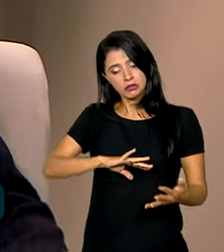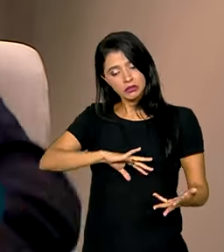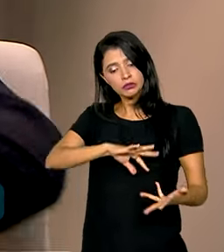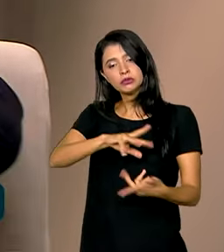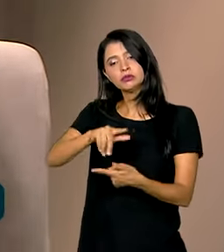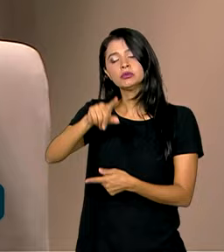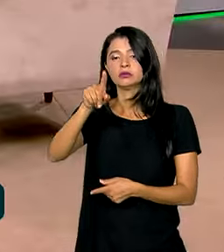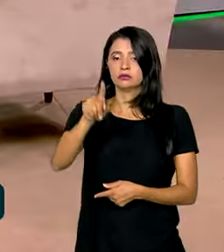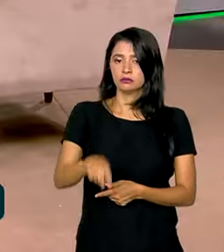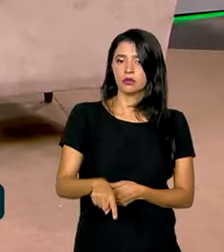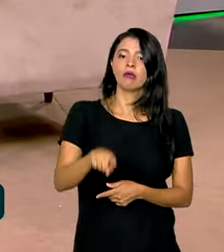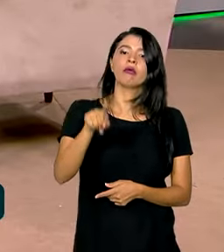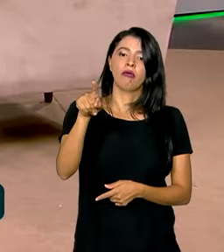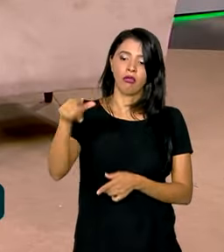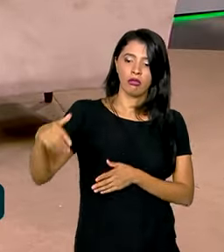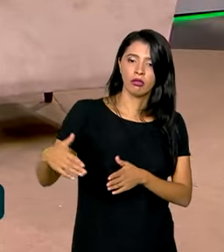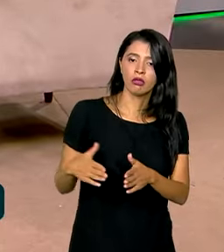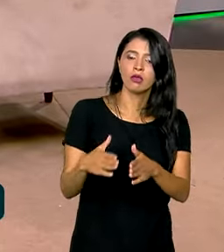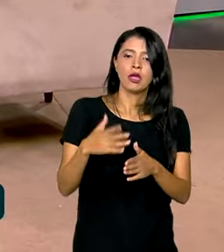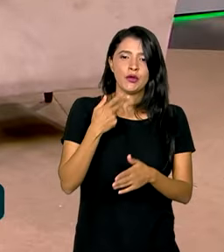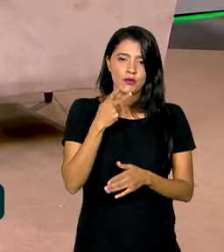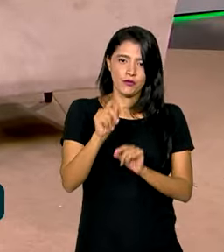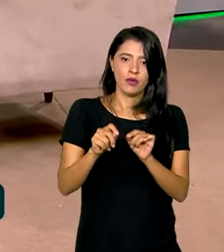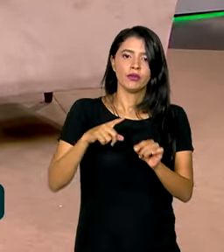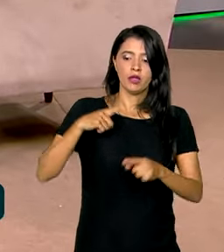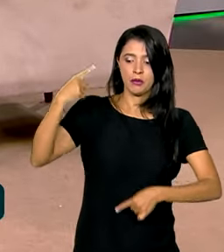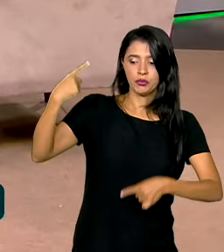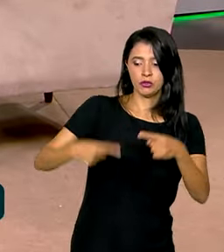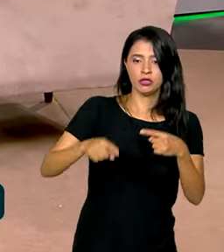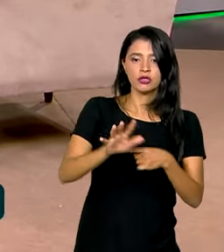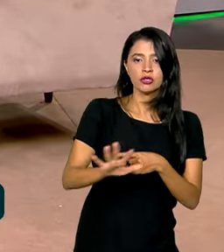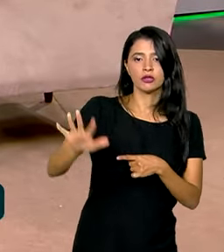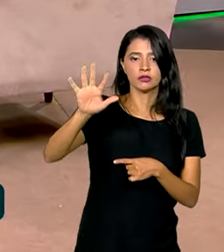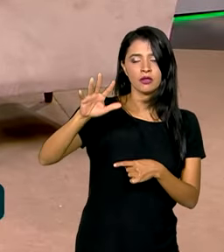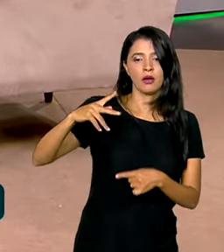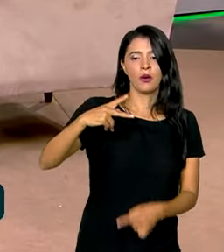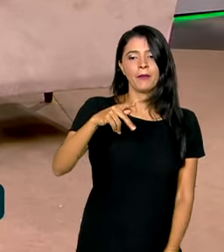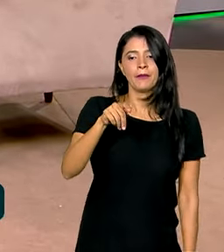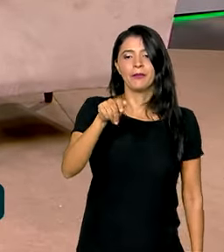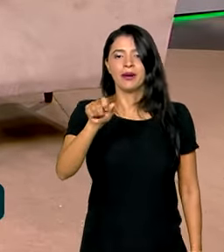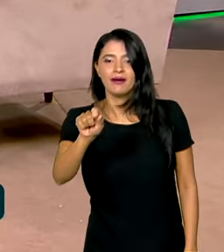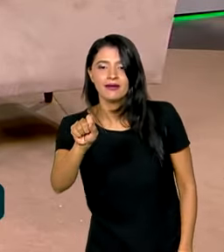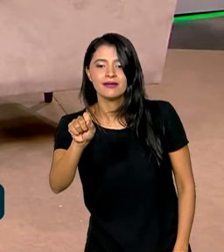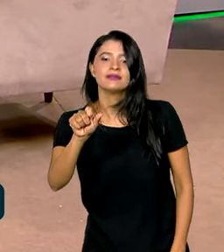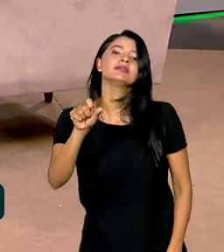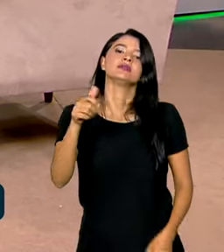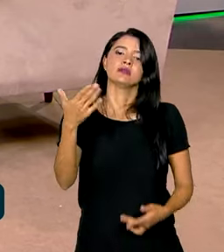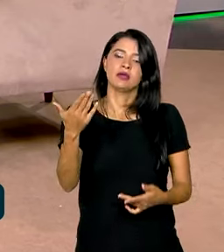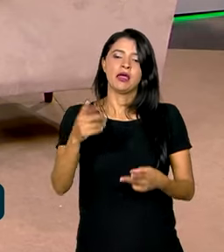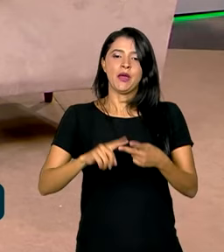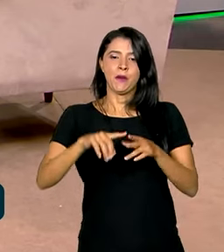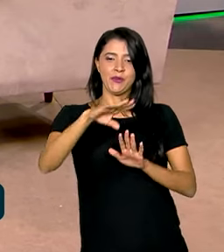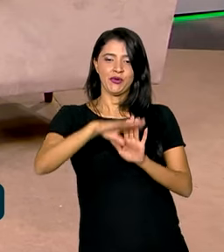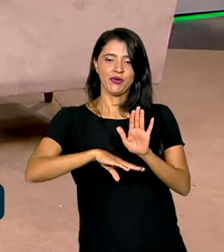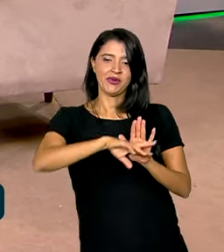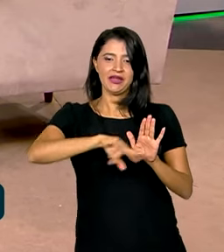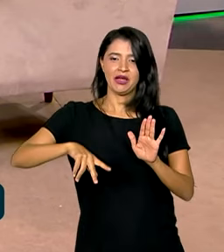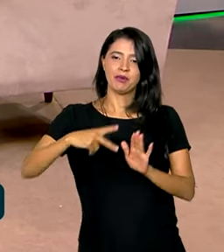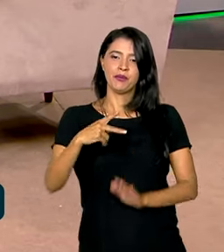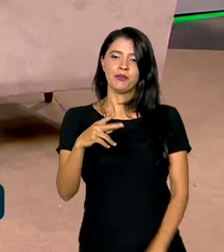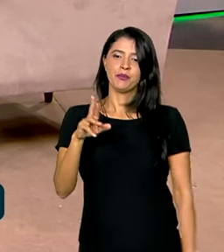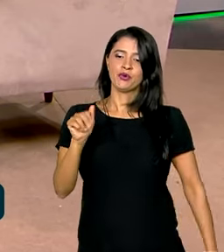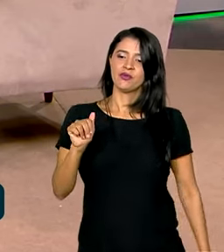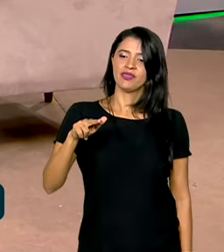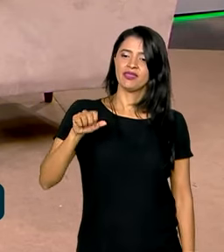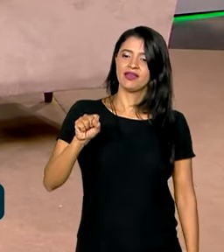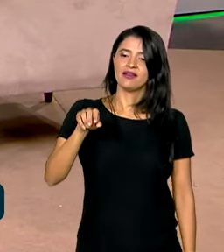é realmente também uma vereda. Eu diria que você tem a política nacional, o PAS, Plano Nacional, PAS, os programas, PRONASSE, você